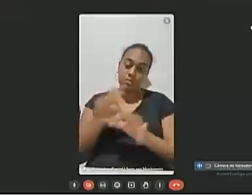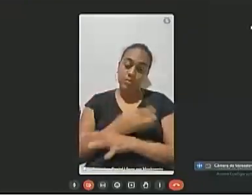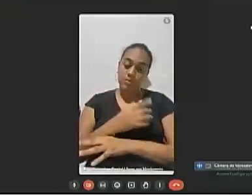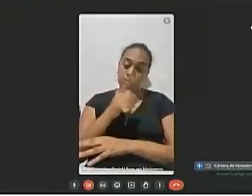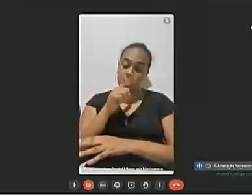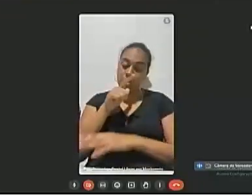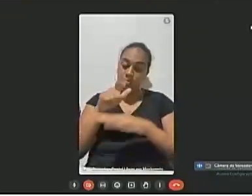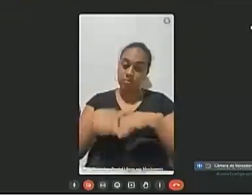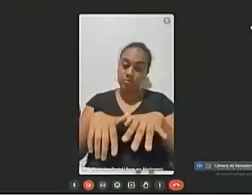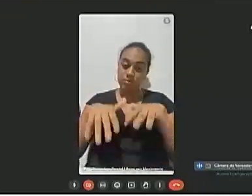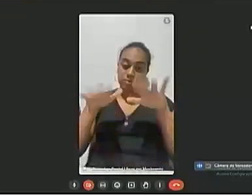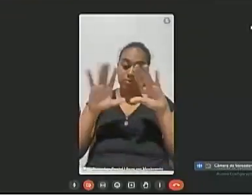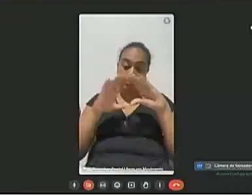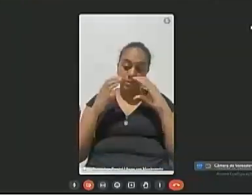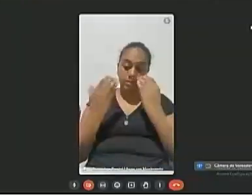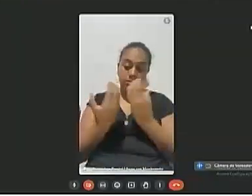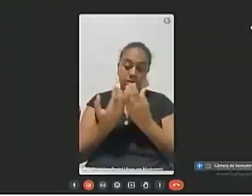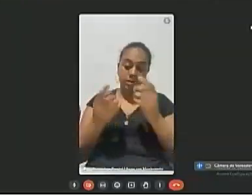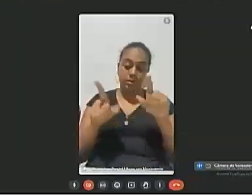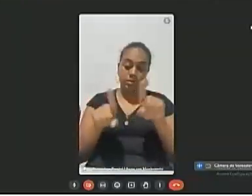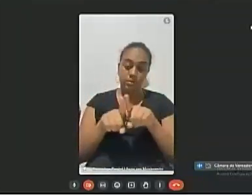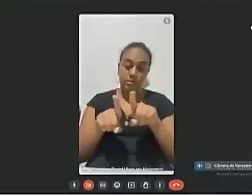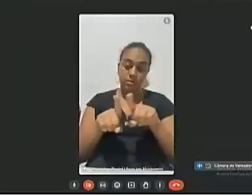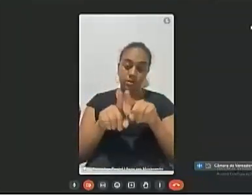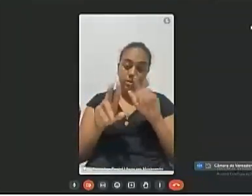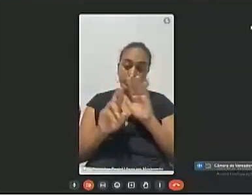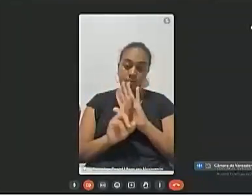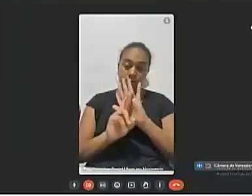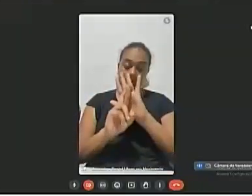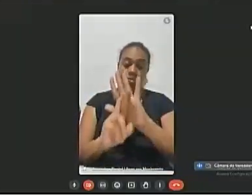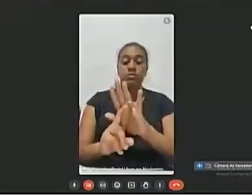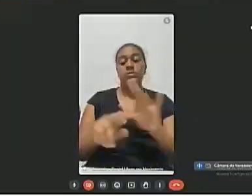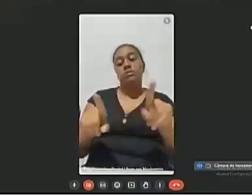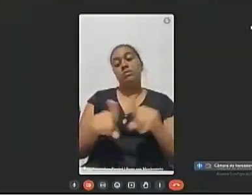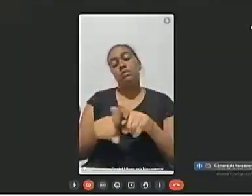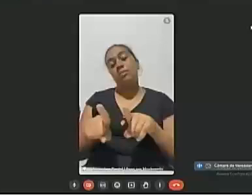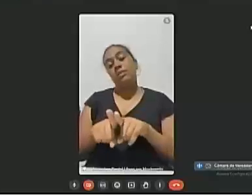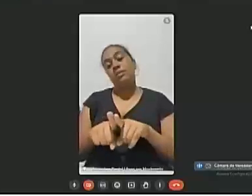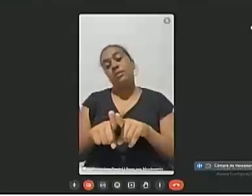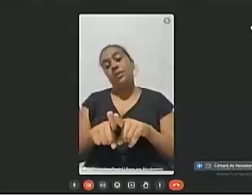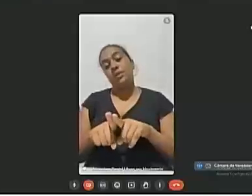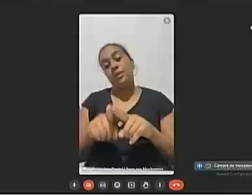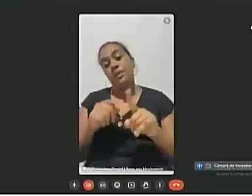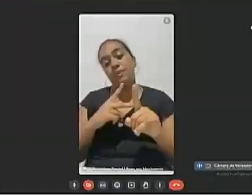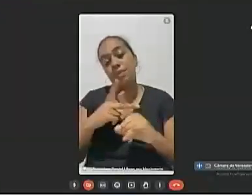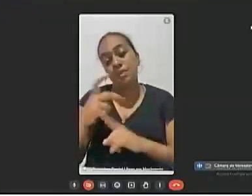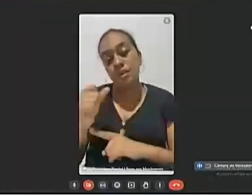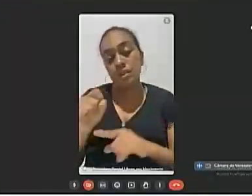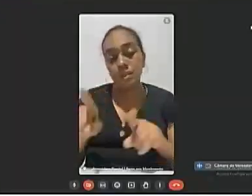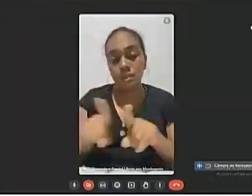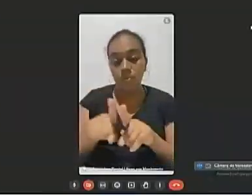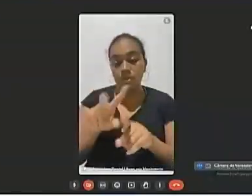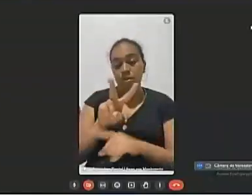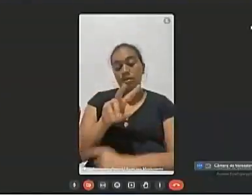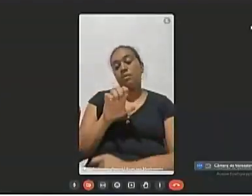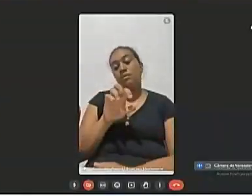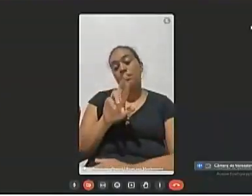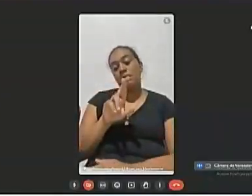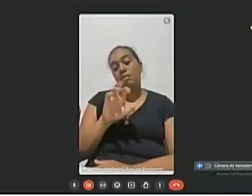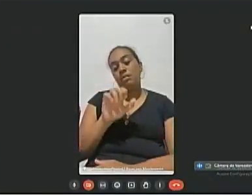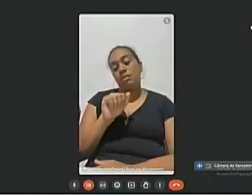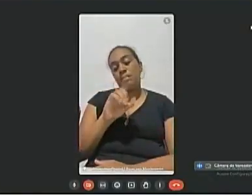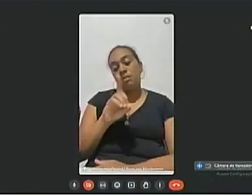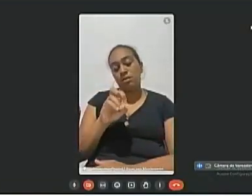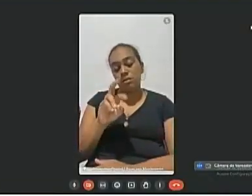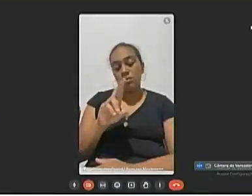a SEC Corprere, o DAGO e representantes das duas prefeituras, União da Vitória e Porto União, vereadores, foram lá no governo federal, no